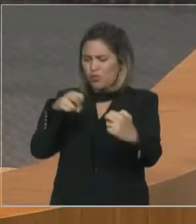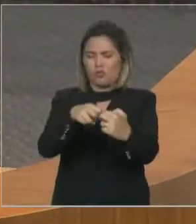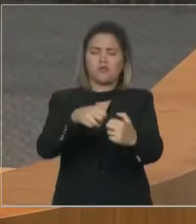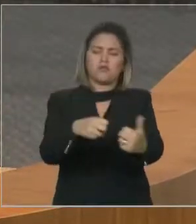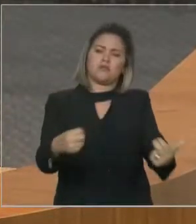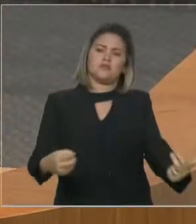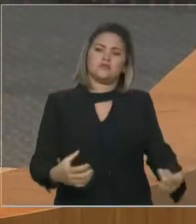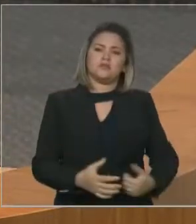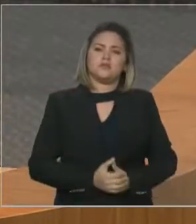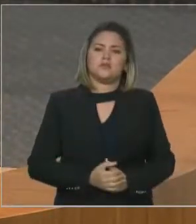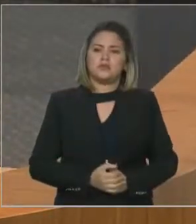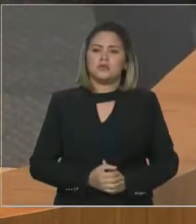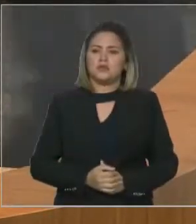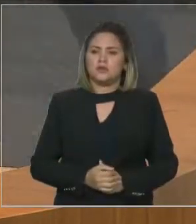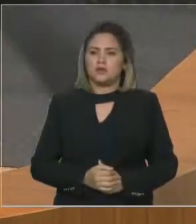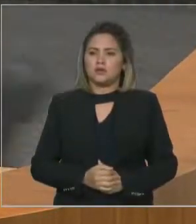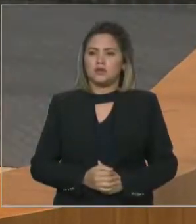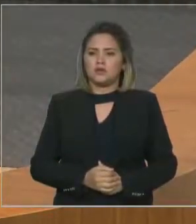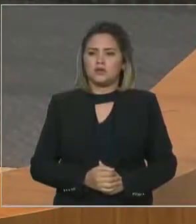de um pedido,